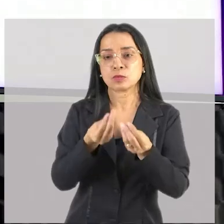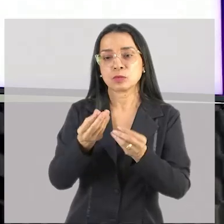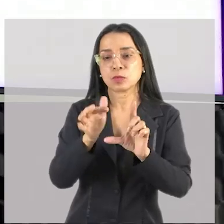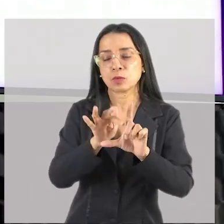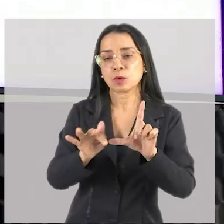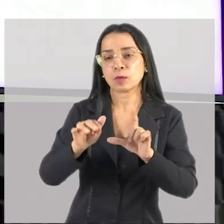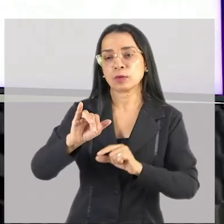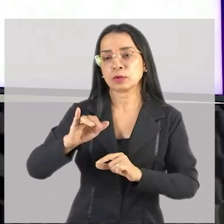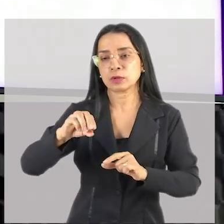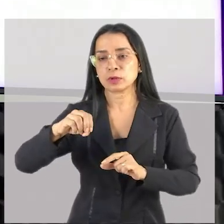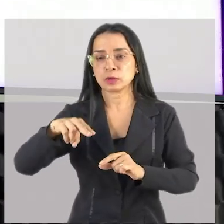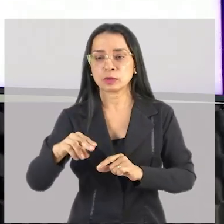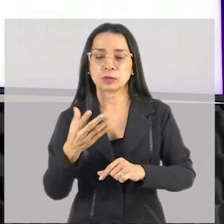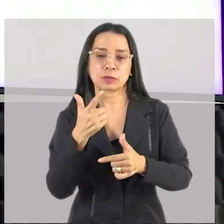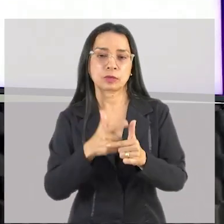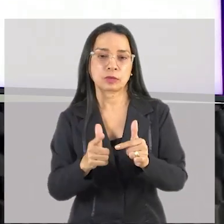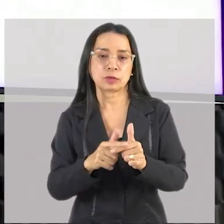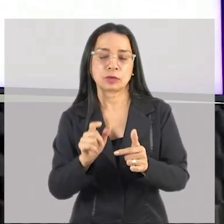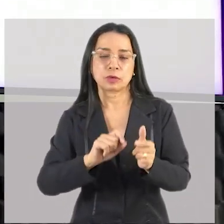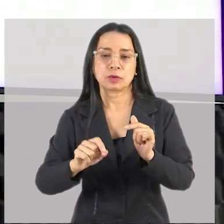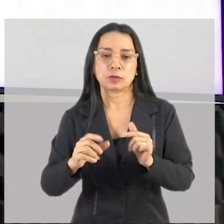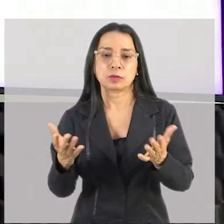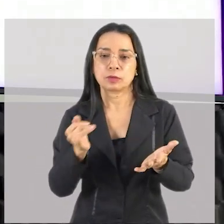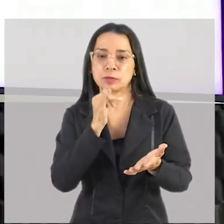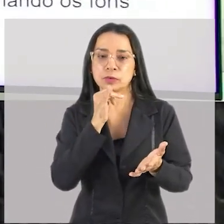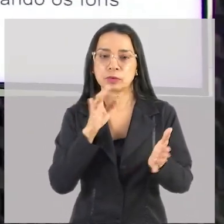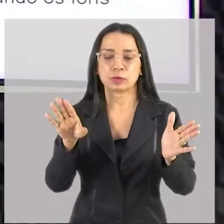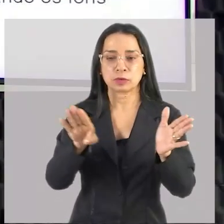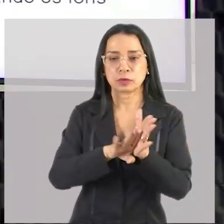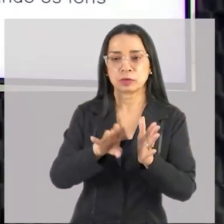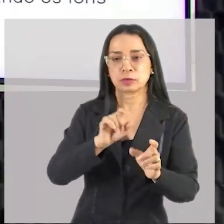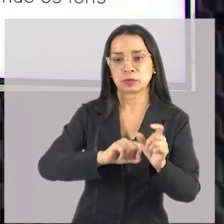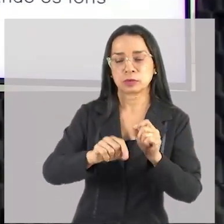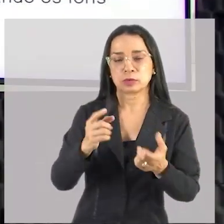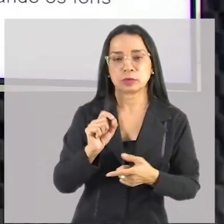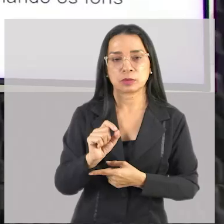você. Quando você chega